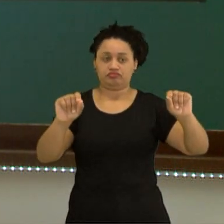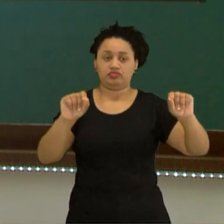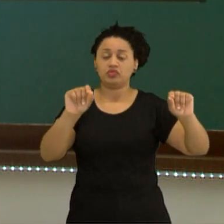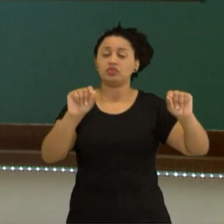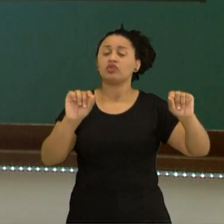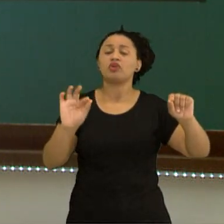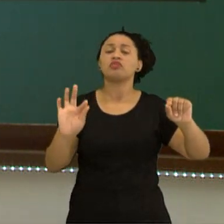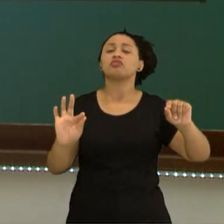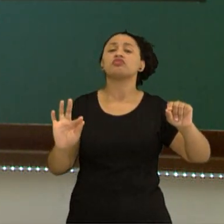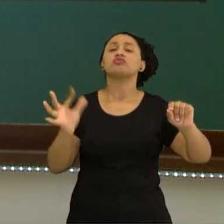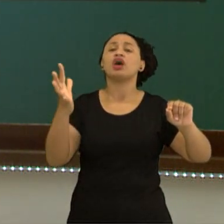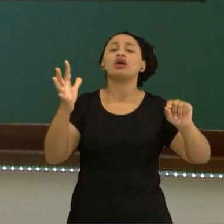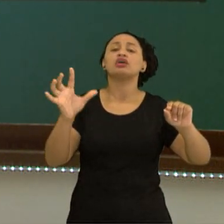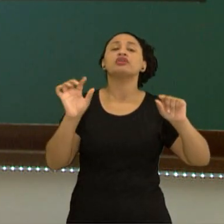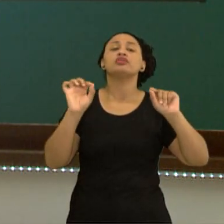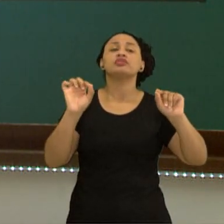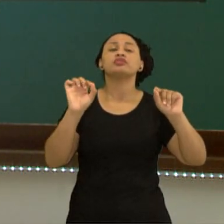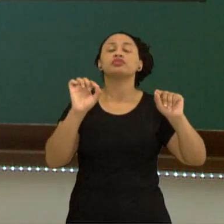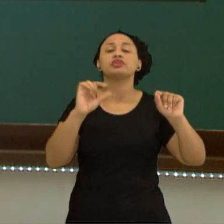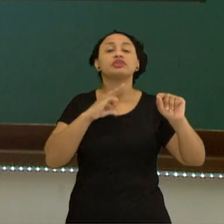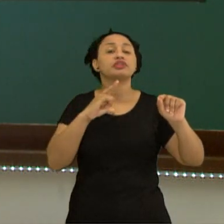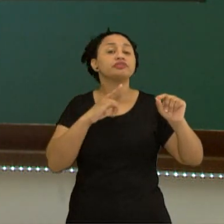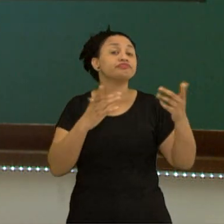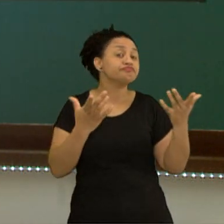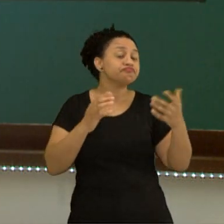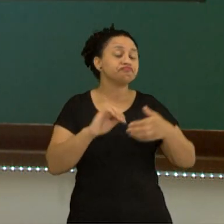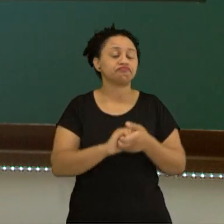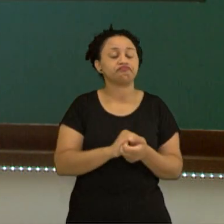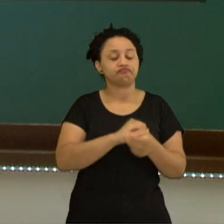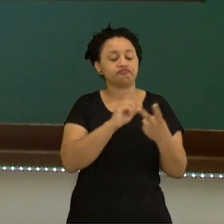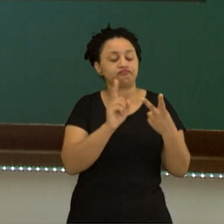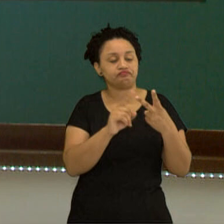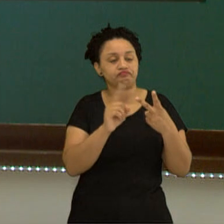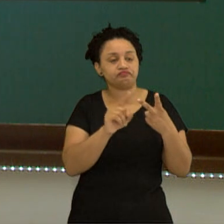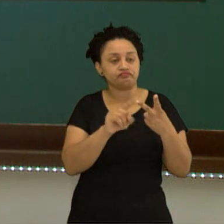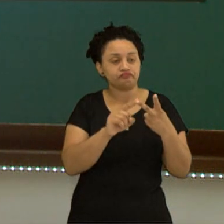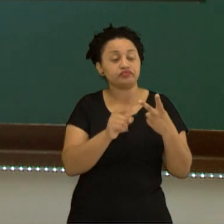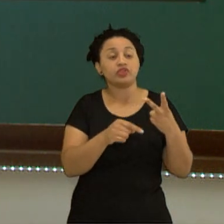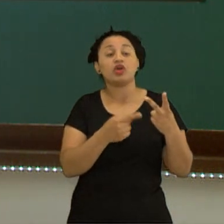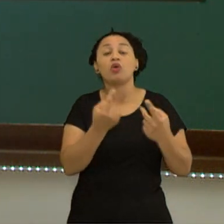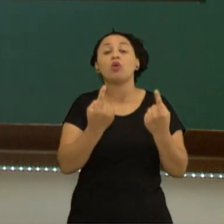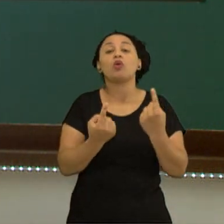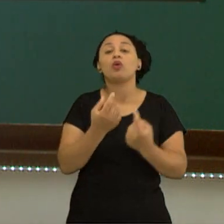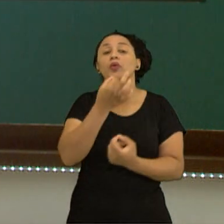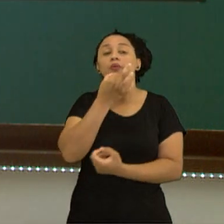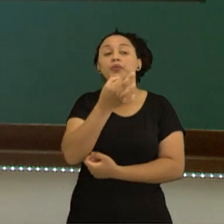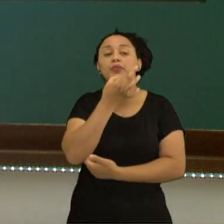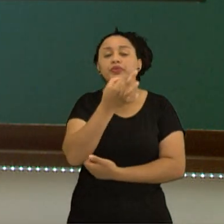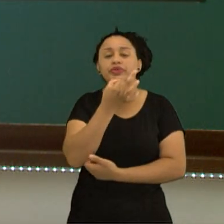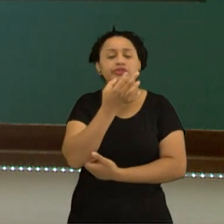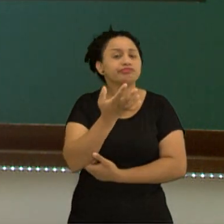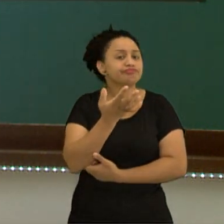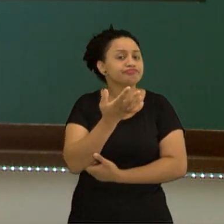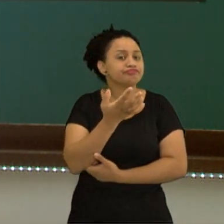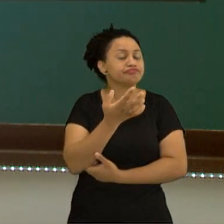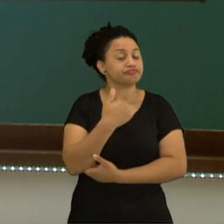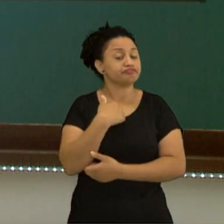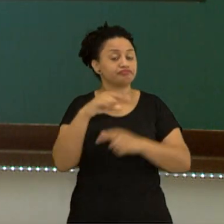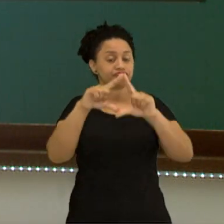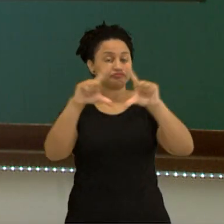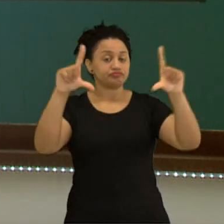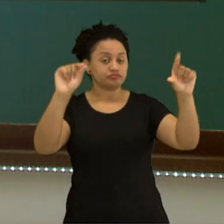trecho, qual fato é mencionado? B. Qual opinião? Isso mesmo. Nesse trecho você